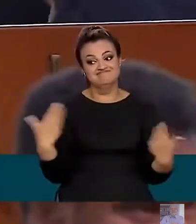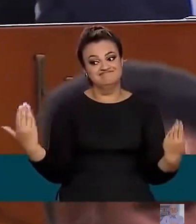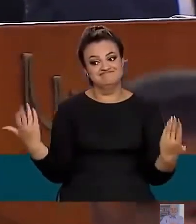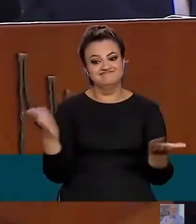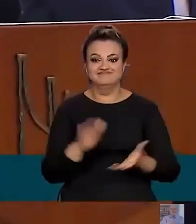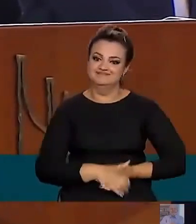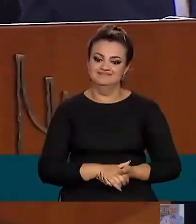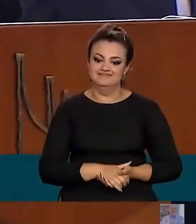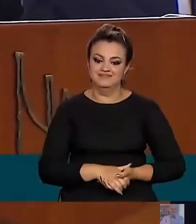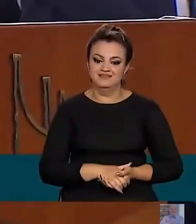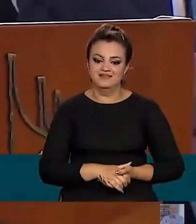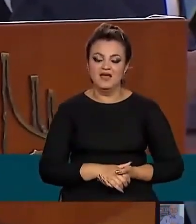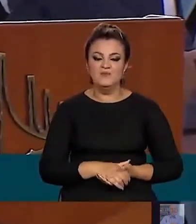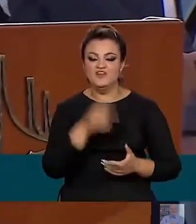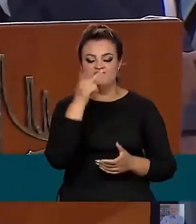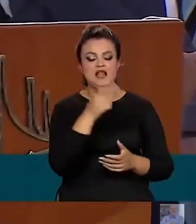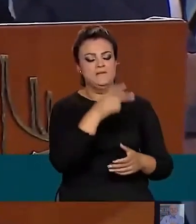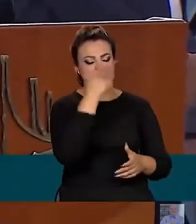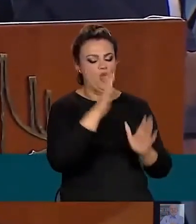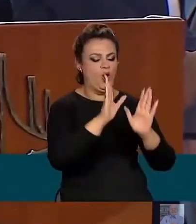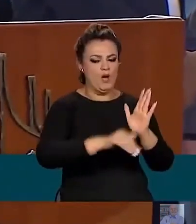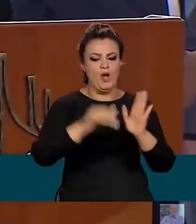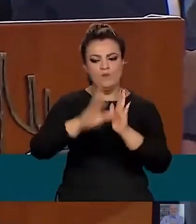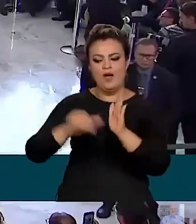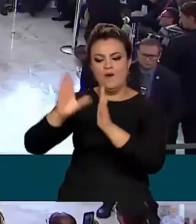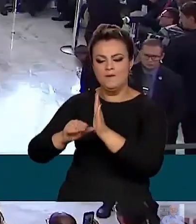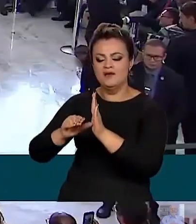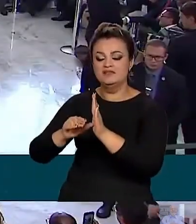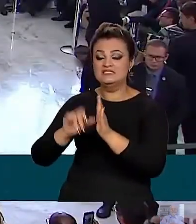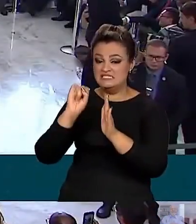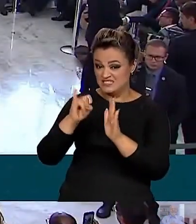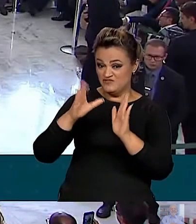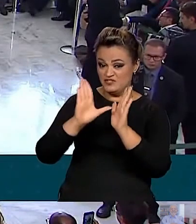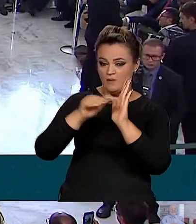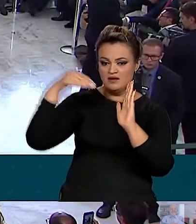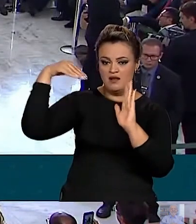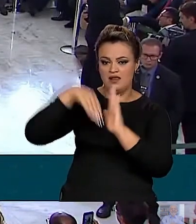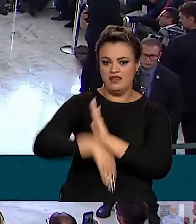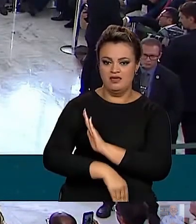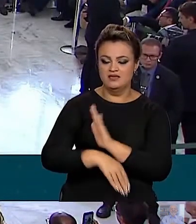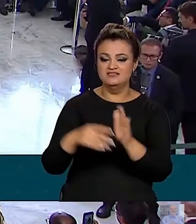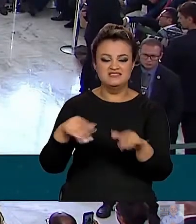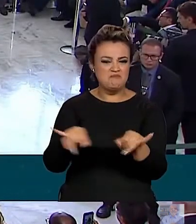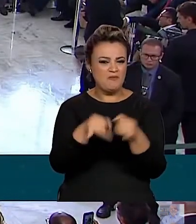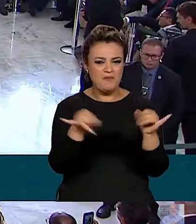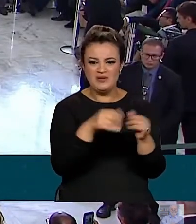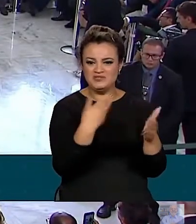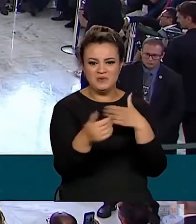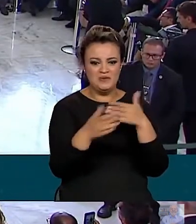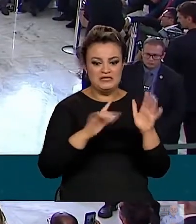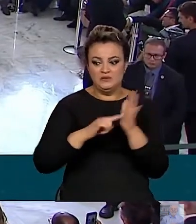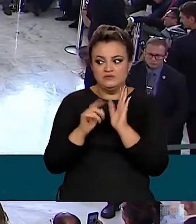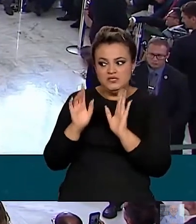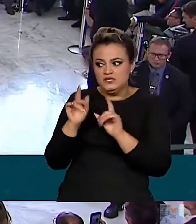Porque o político, quando rouba, ele submerge. Quando ele faz qualquer bobagem, que sai uma denúncia, ele já